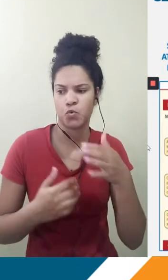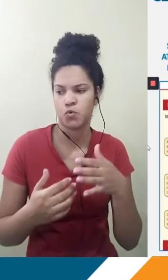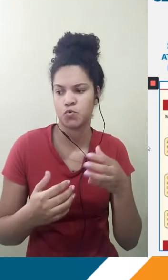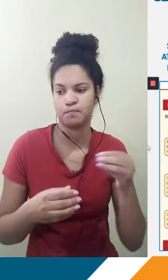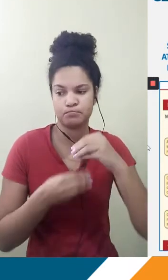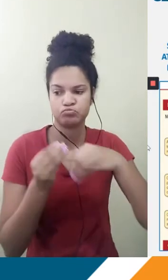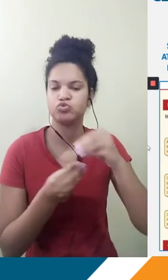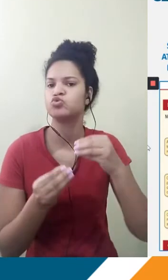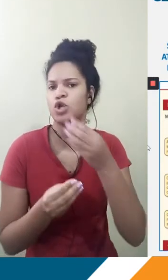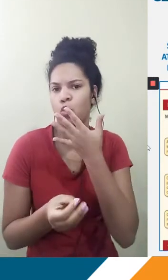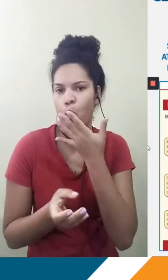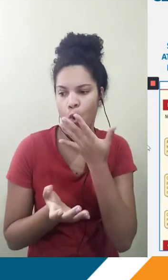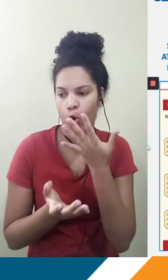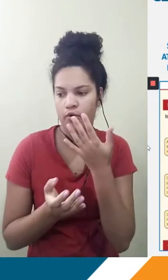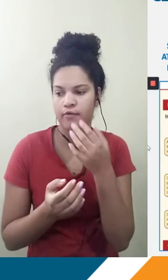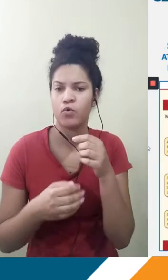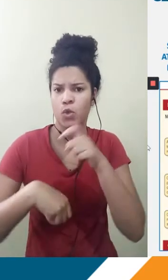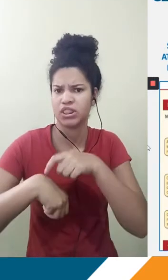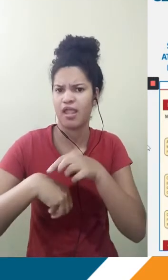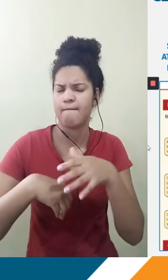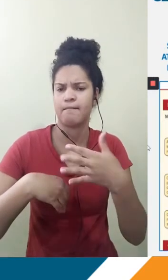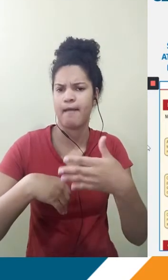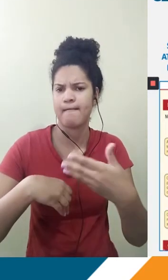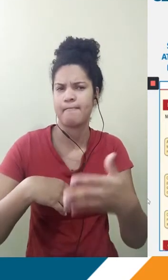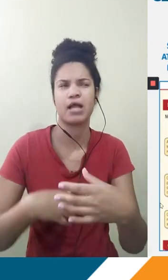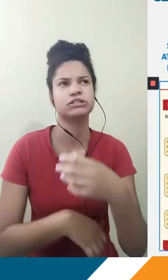do tempo, 5 minutos, 10 minutos, 15 minutos,